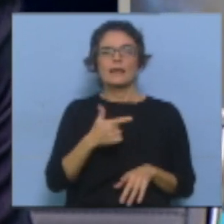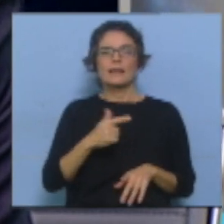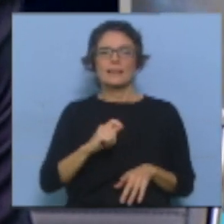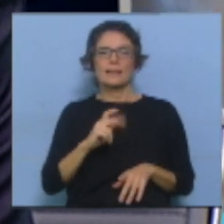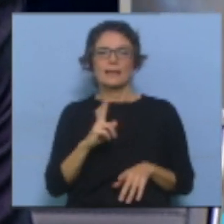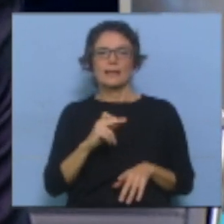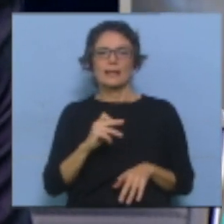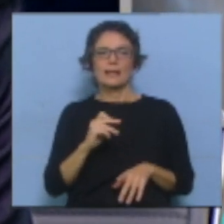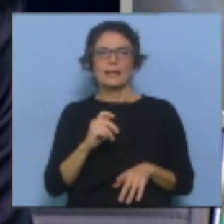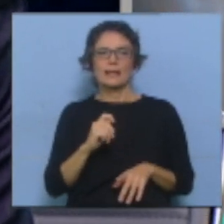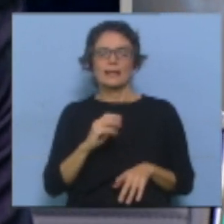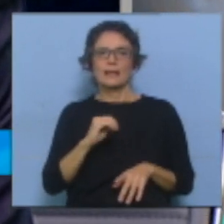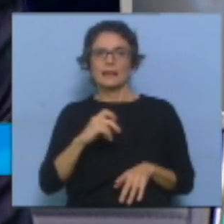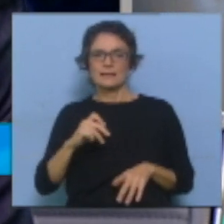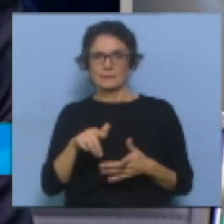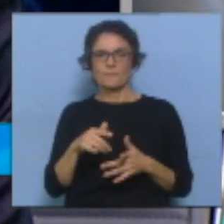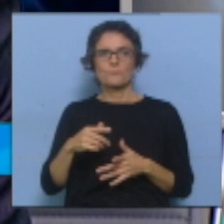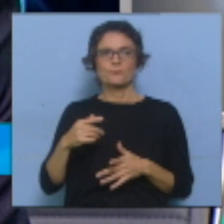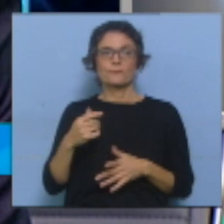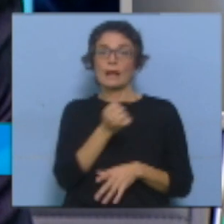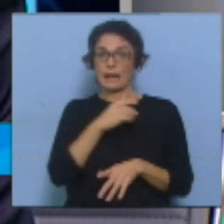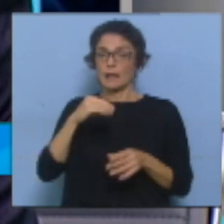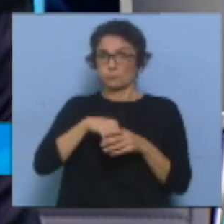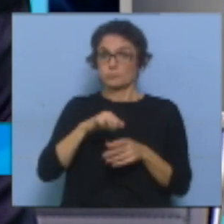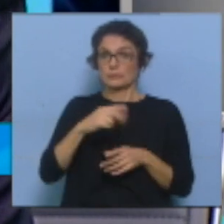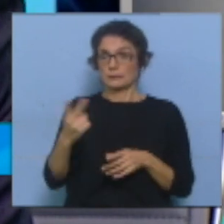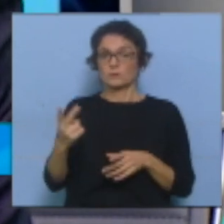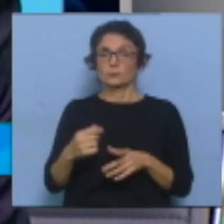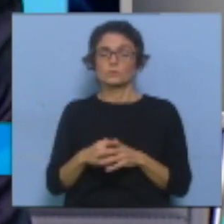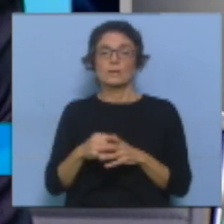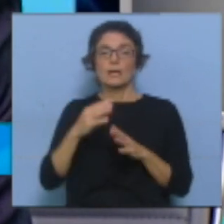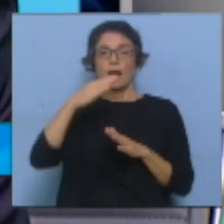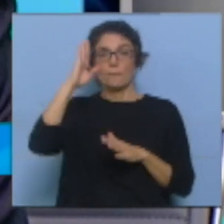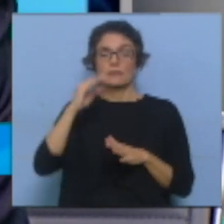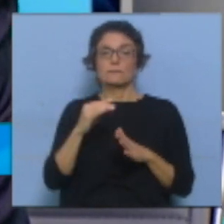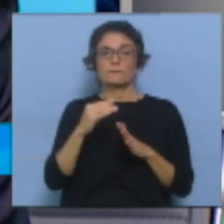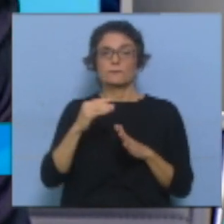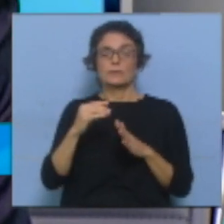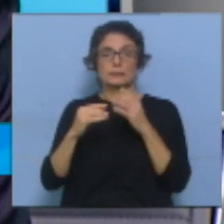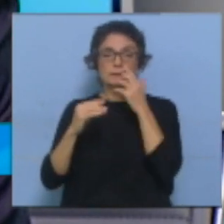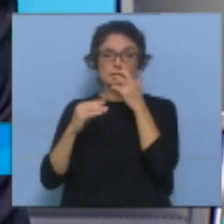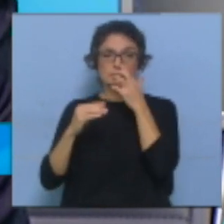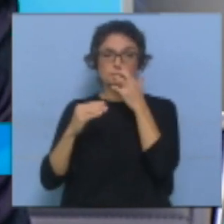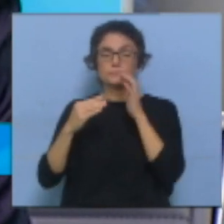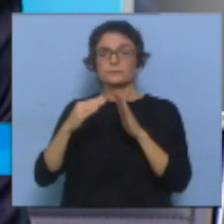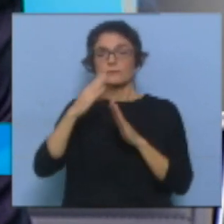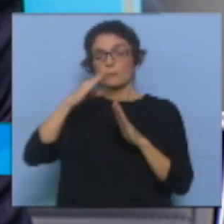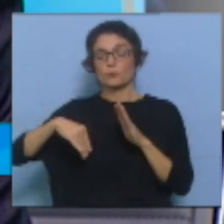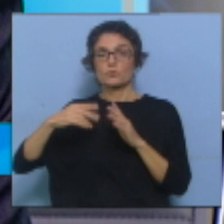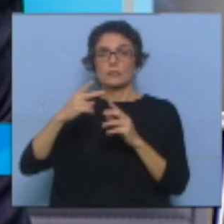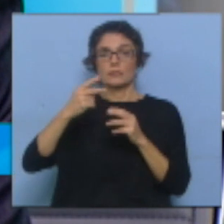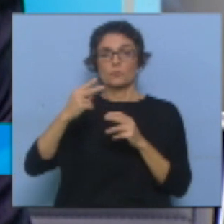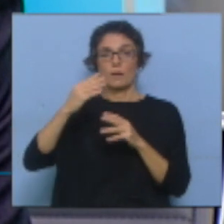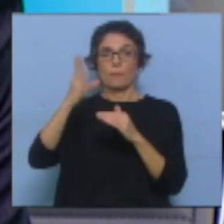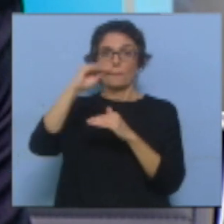que têm 10 anos de diferença as duas, e é mais velha 2 anos que o Pedro e que o Afonso. Quando o